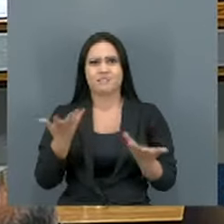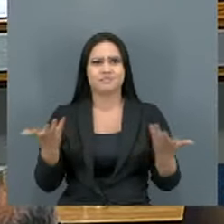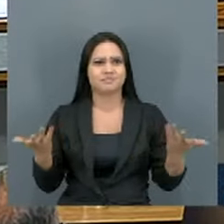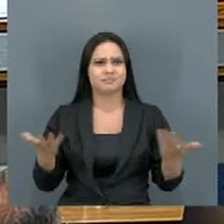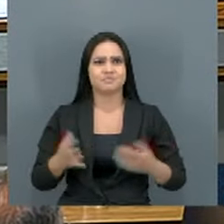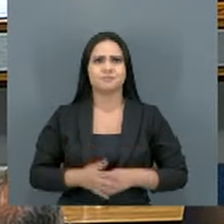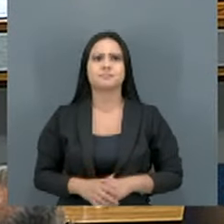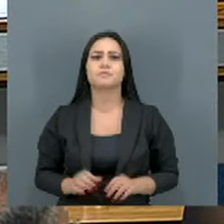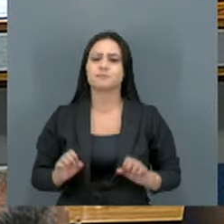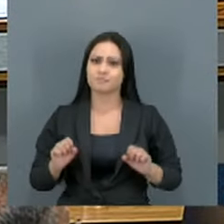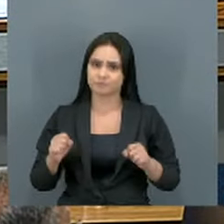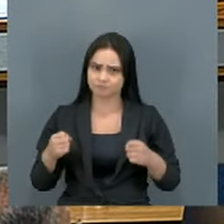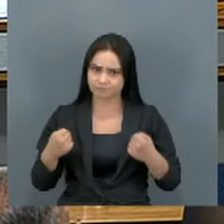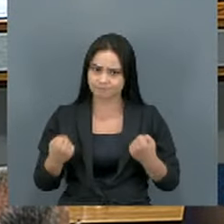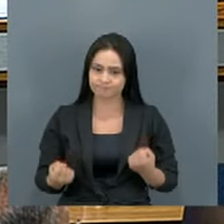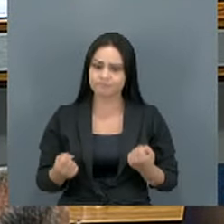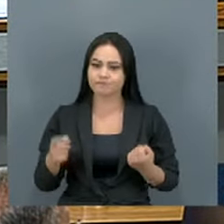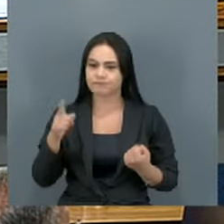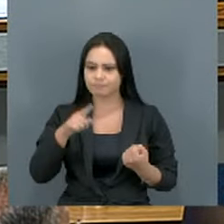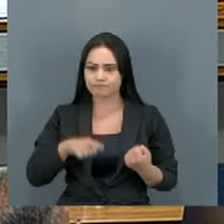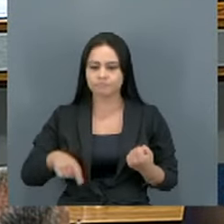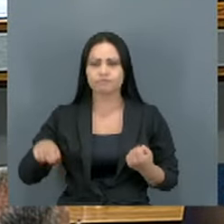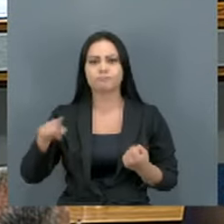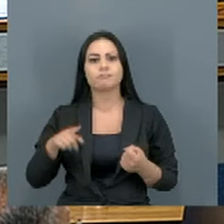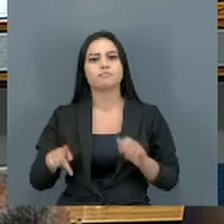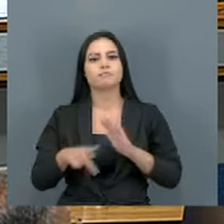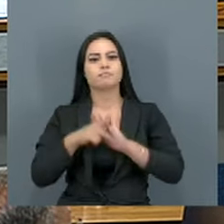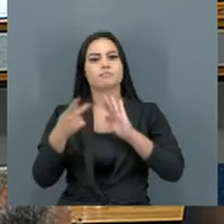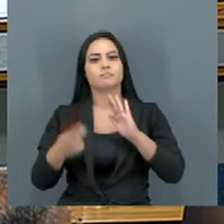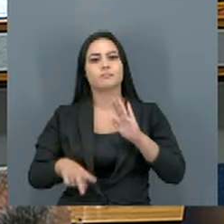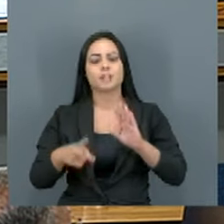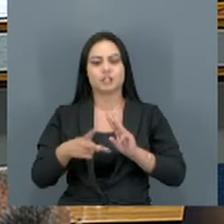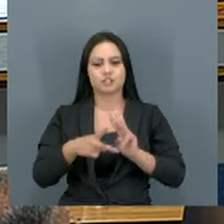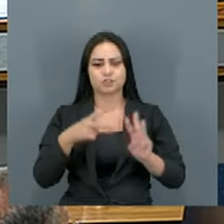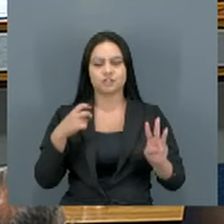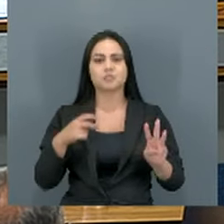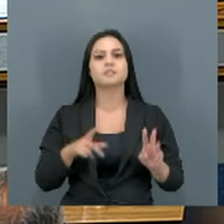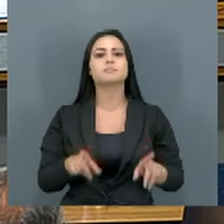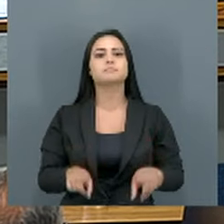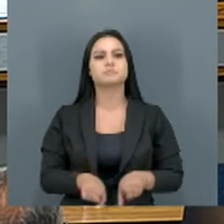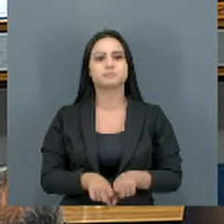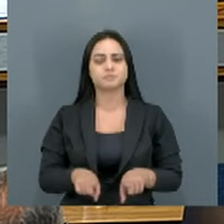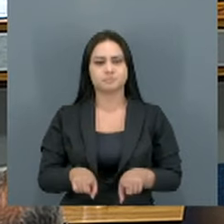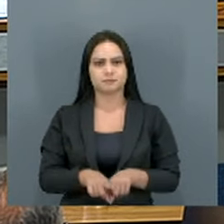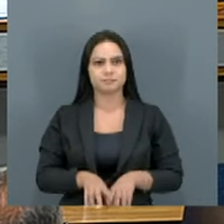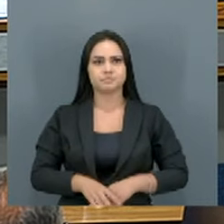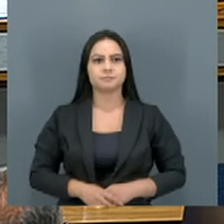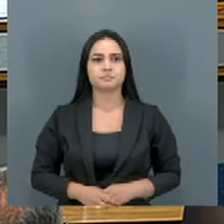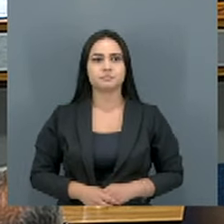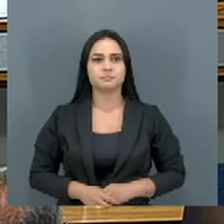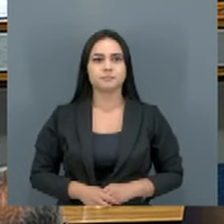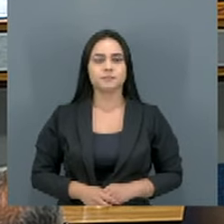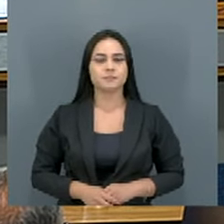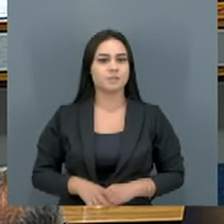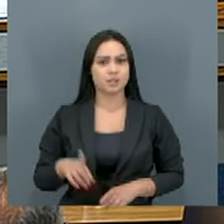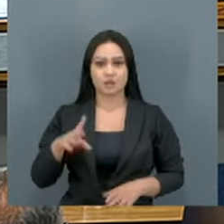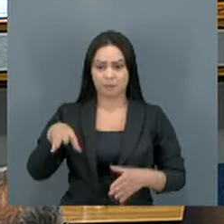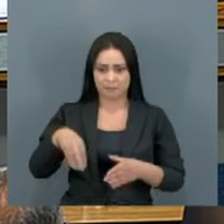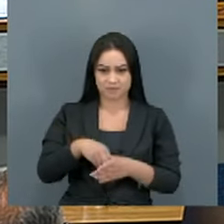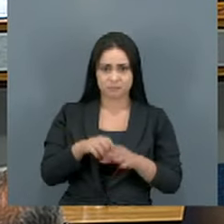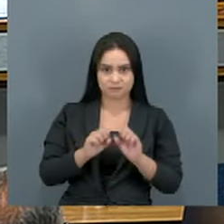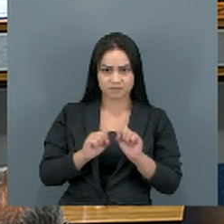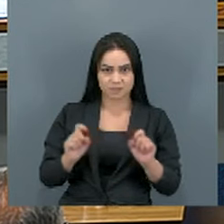defensora, né? Que pairam sobre elas as cinzas indígenas. É, o senhor defensora. Faz parte da natureza, não, né? Não faz parte do ecossistema,